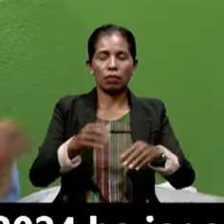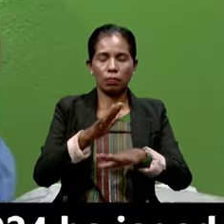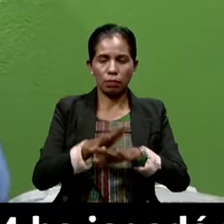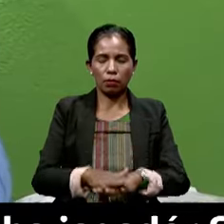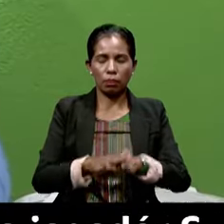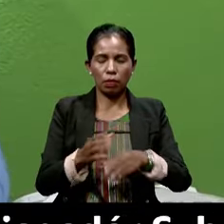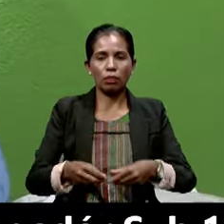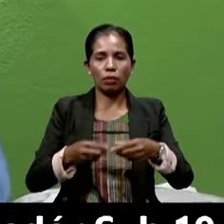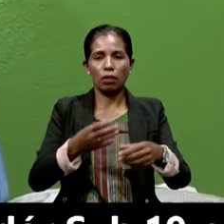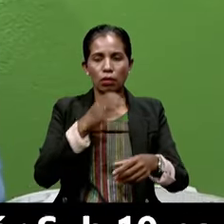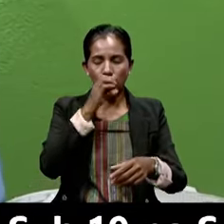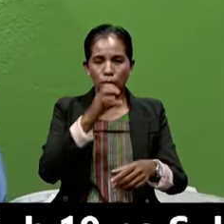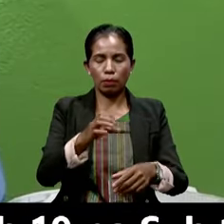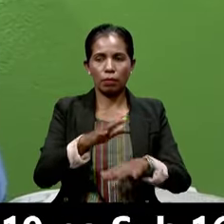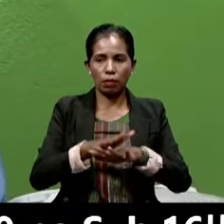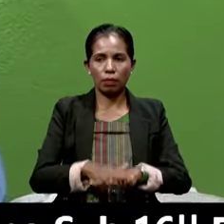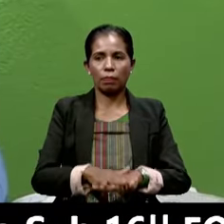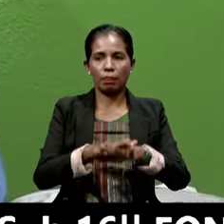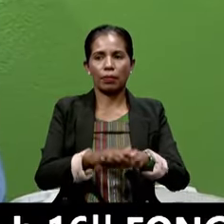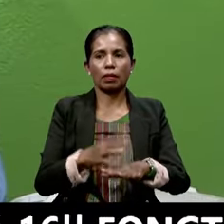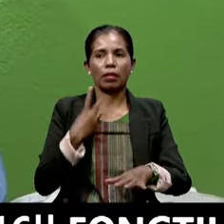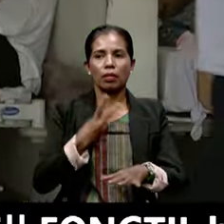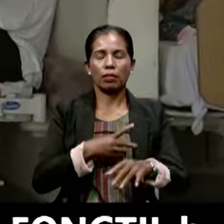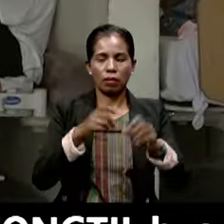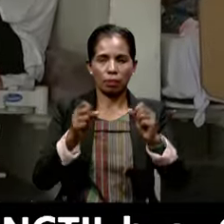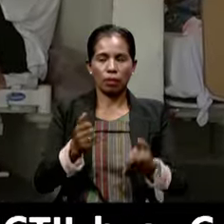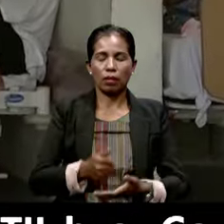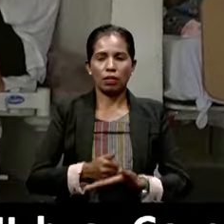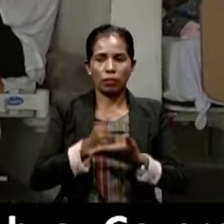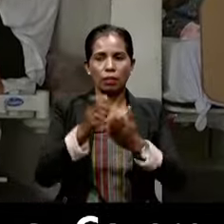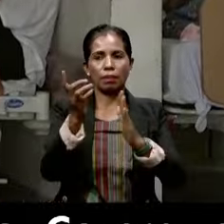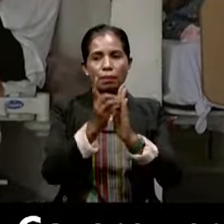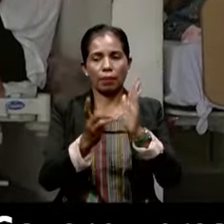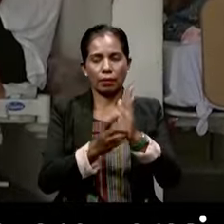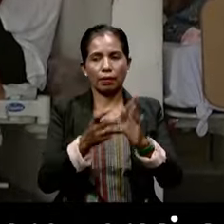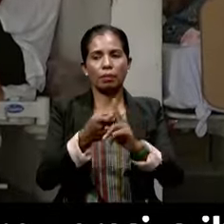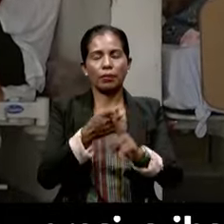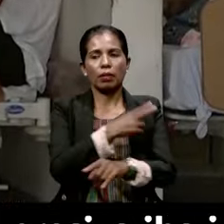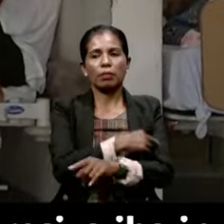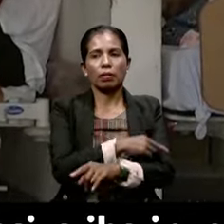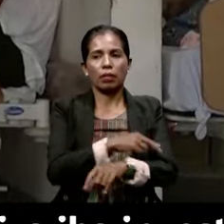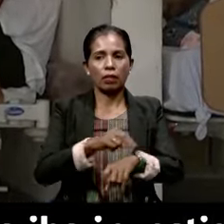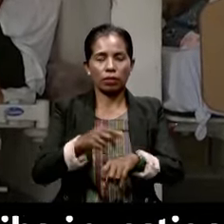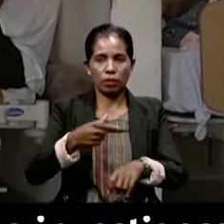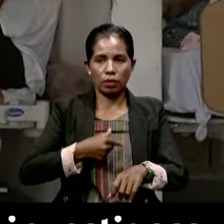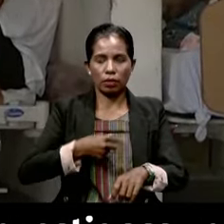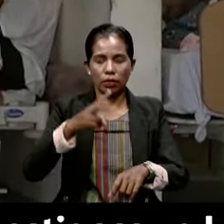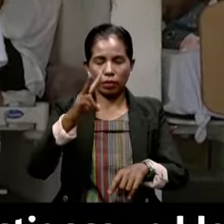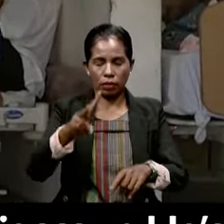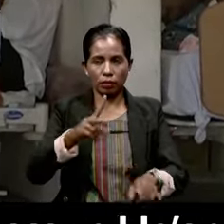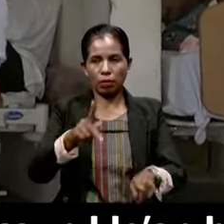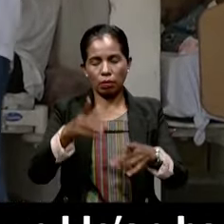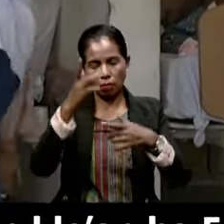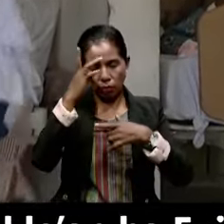is, to, o simples ensaio mesmo te vale salva. Tu ir dado susi Hospital Nacional Guido Valadares, paciente